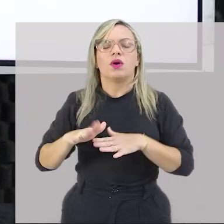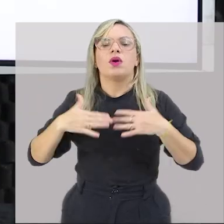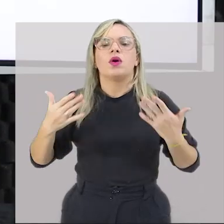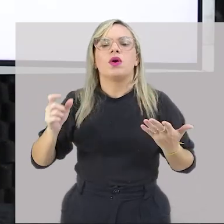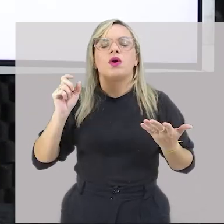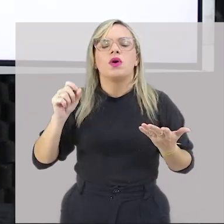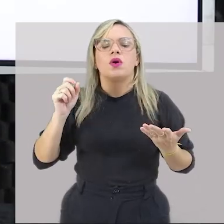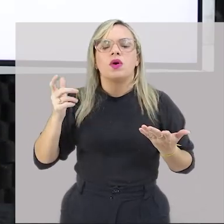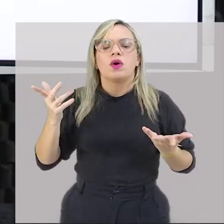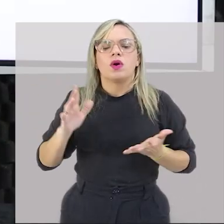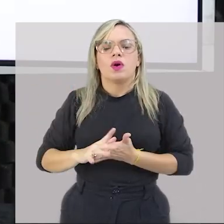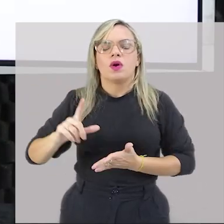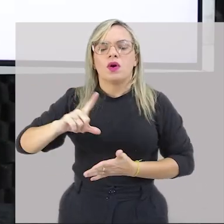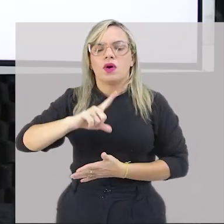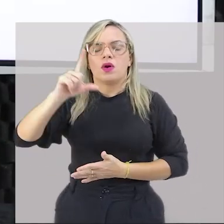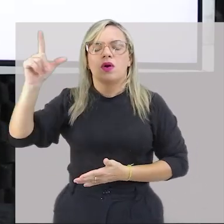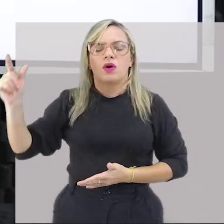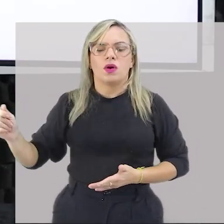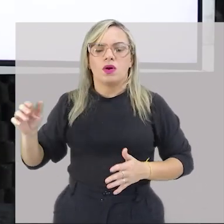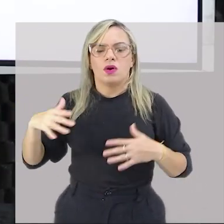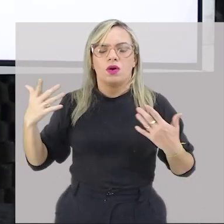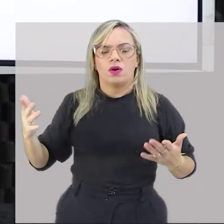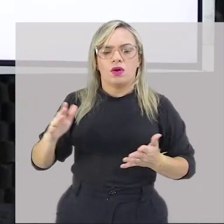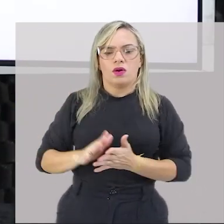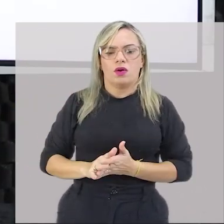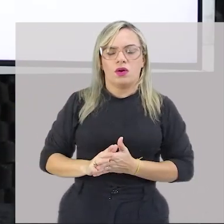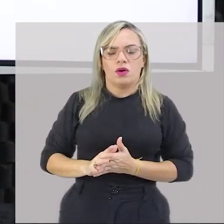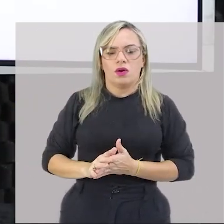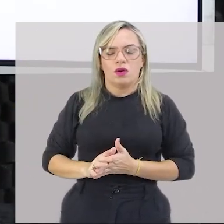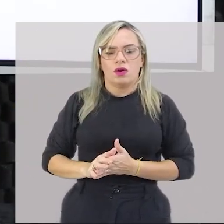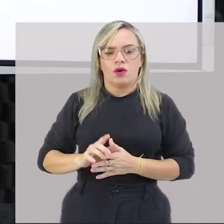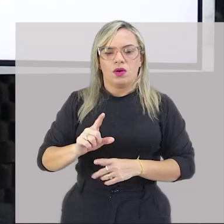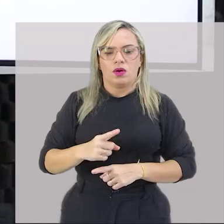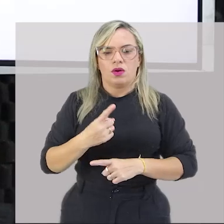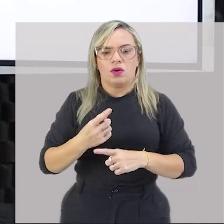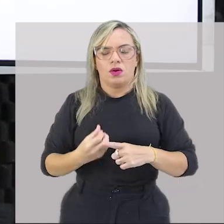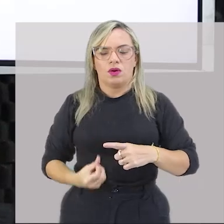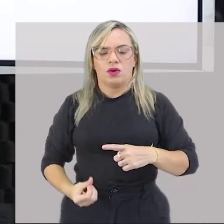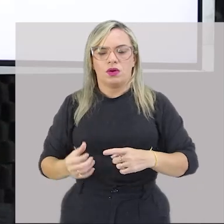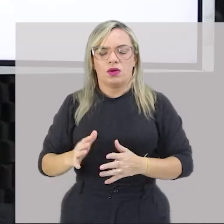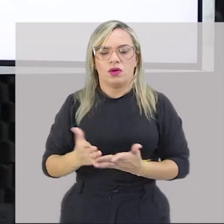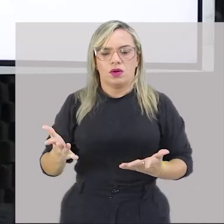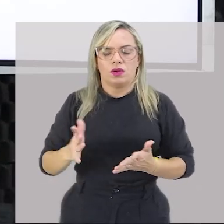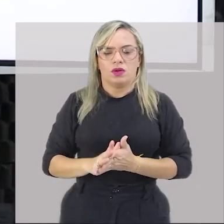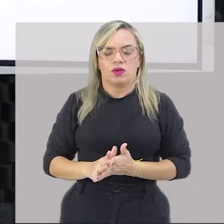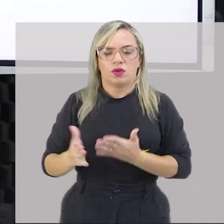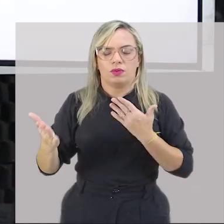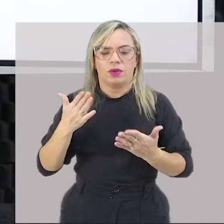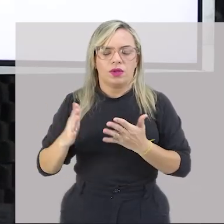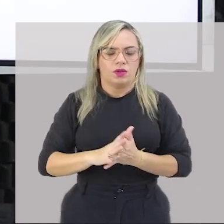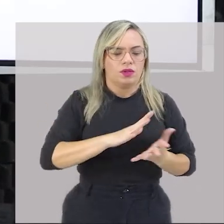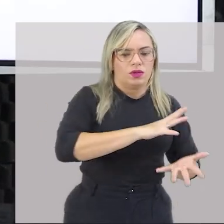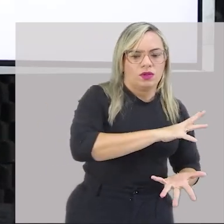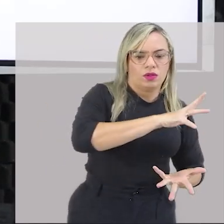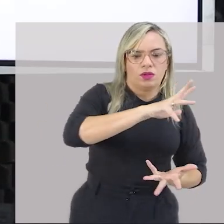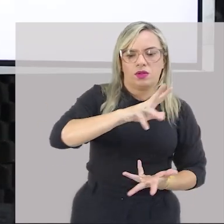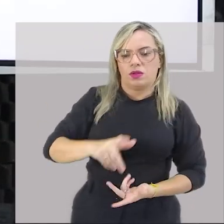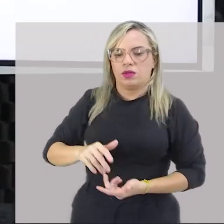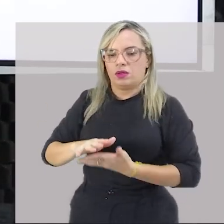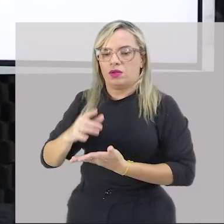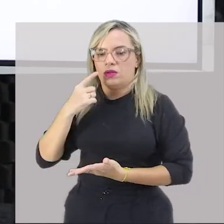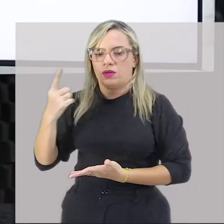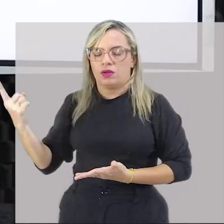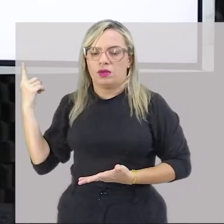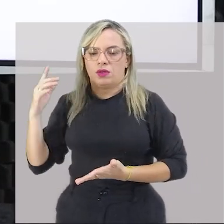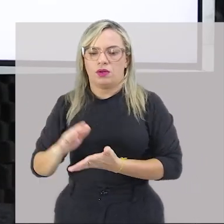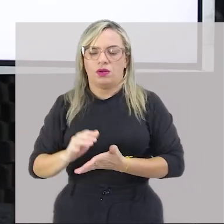gravidade lá na superfície da Lua? É um sexto da gravidade da Terra. No exercício aqui, se vocês